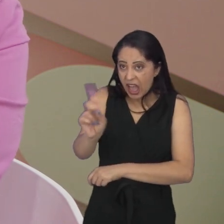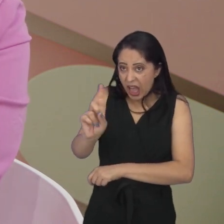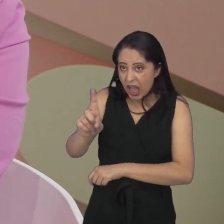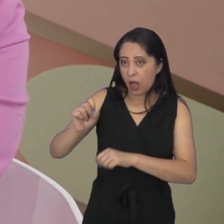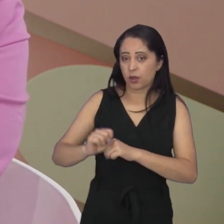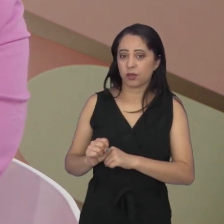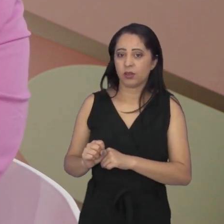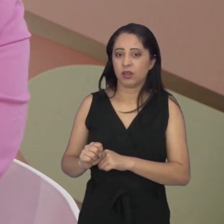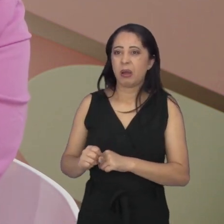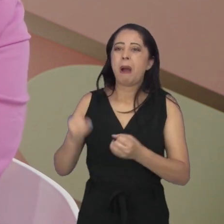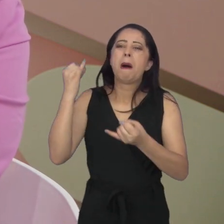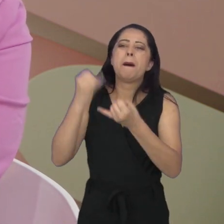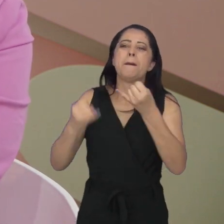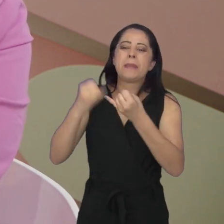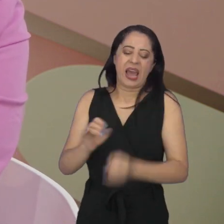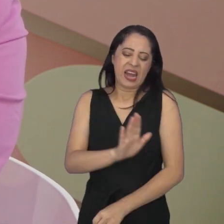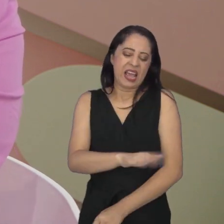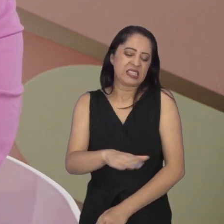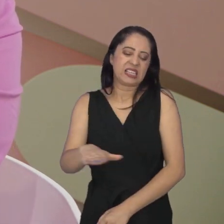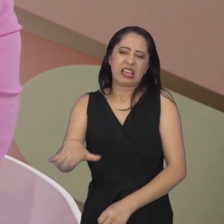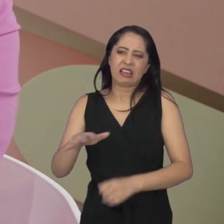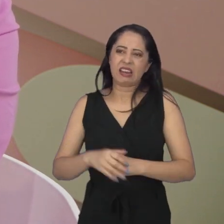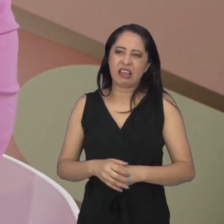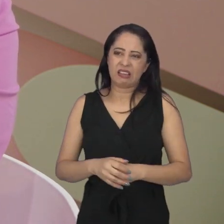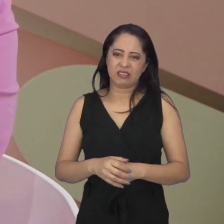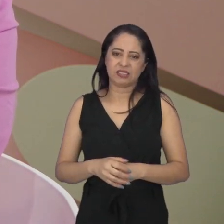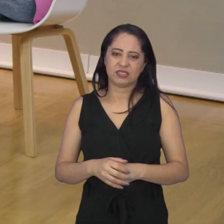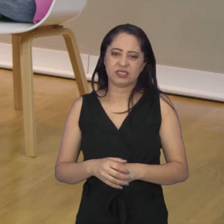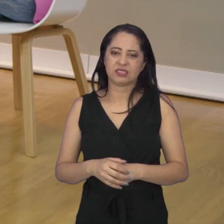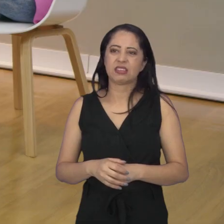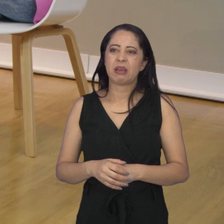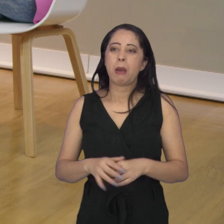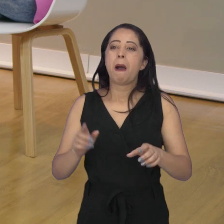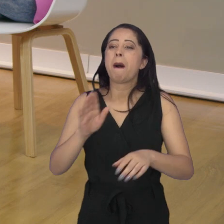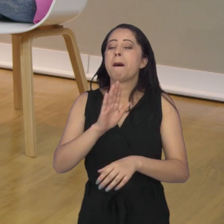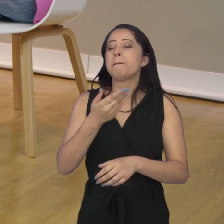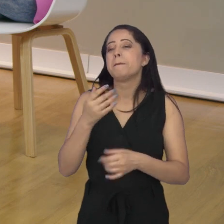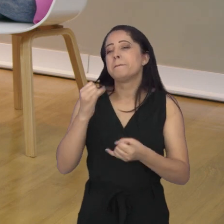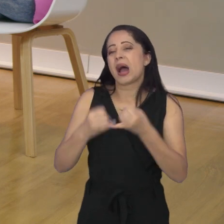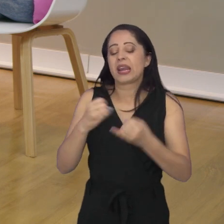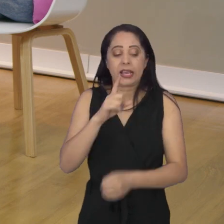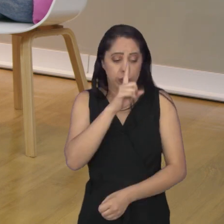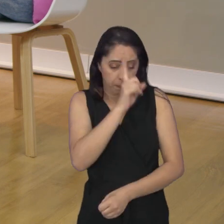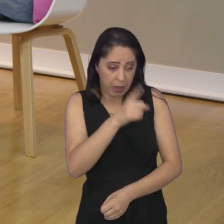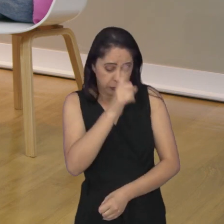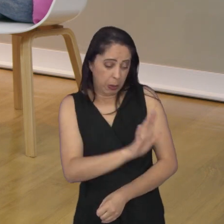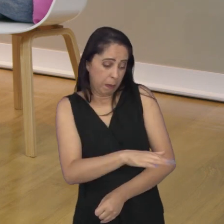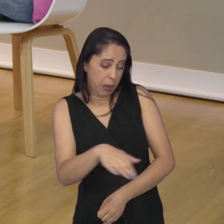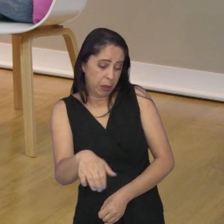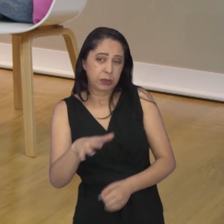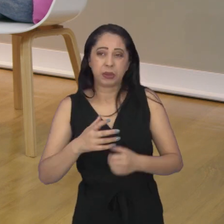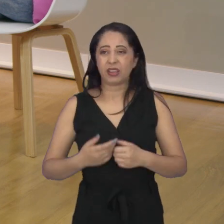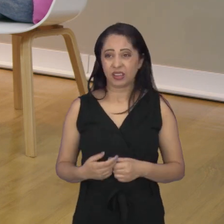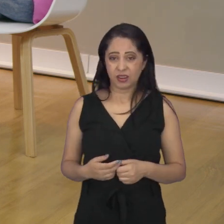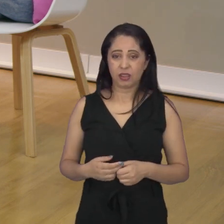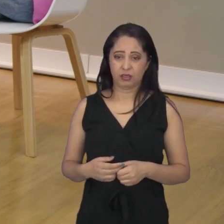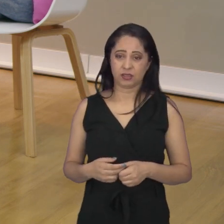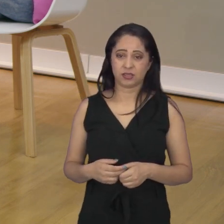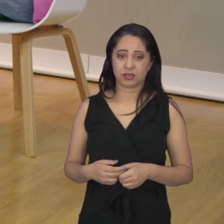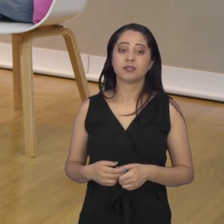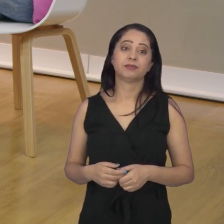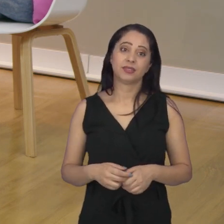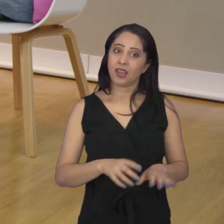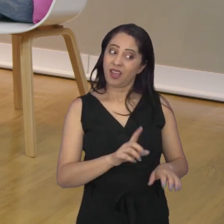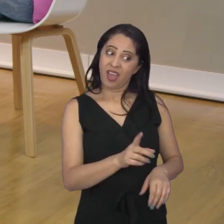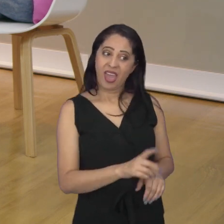isso em casa, vai transmitir o ar de infantilidade. Sim, sim. Nós falamos assim, A ou com os credibilidade nossos... já é diferente.